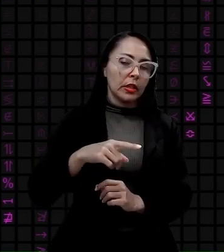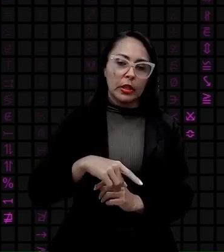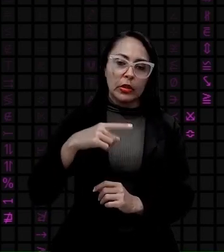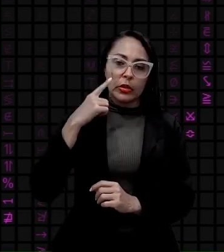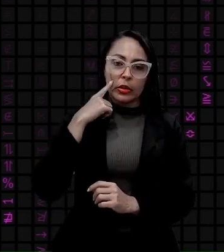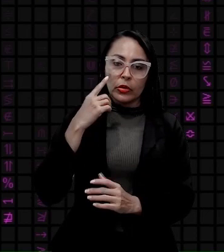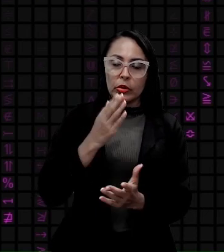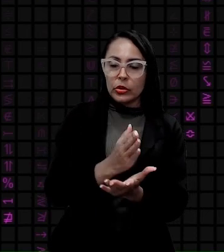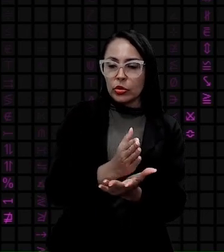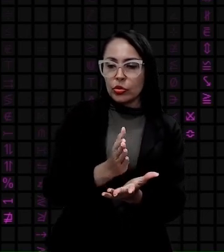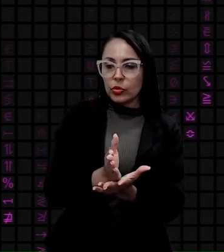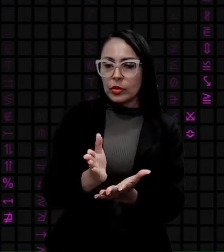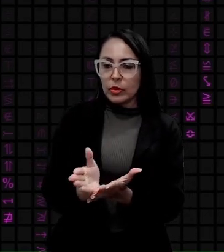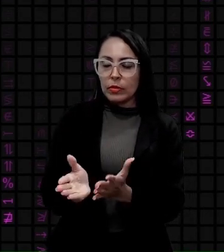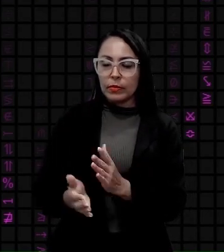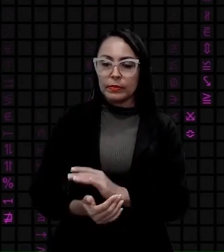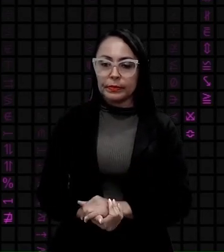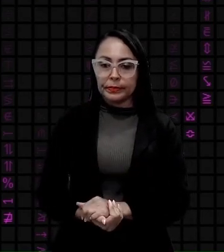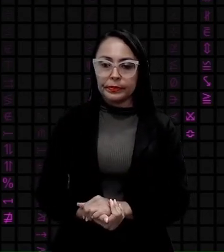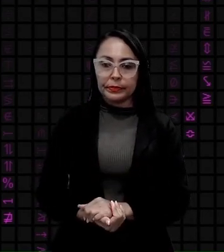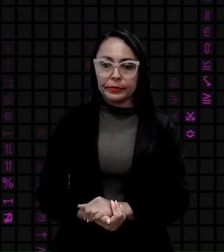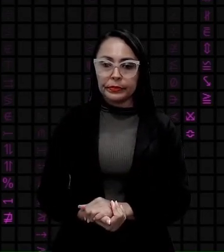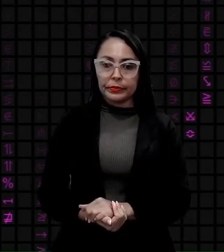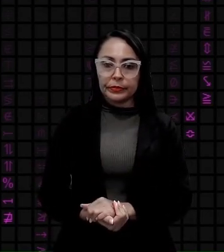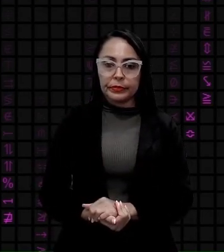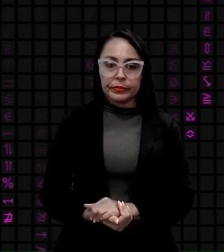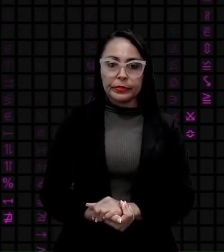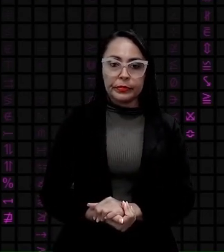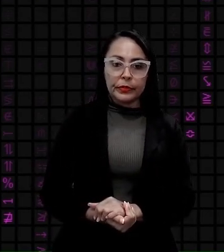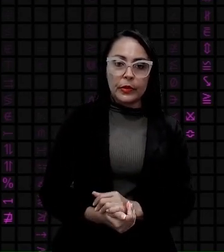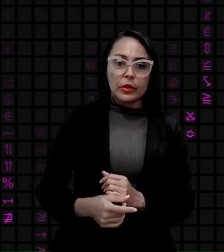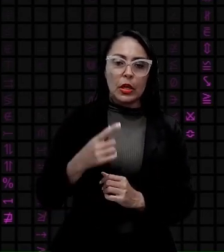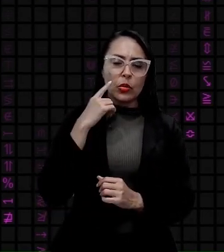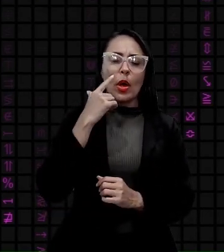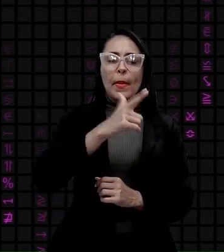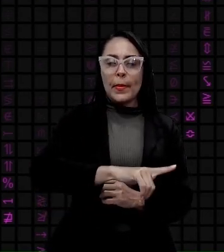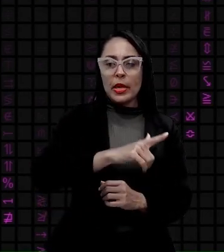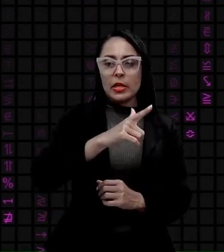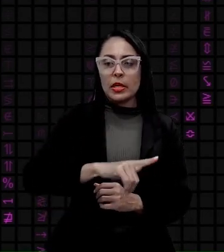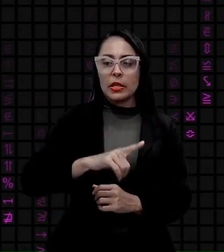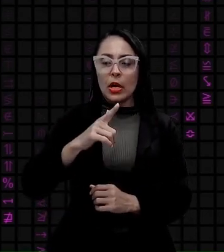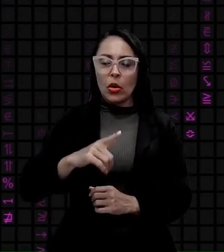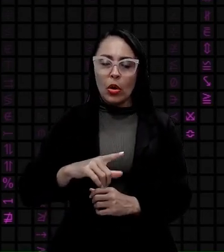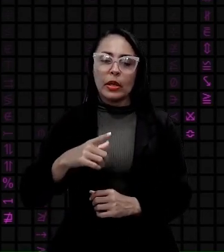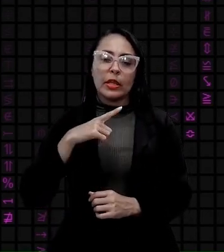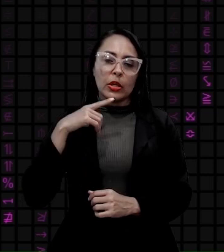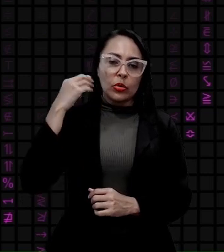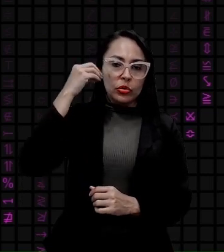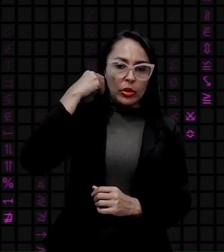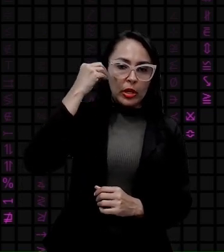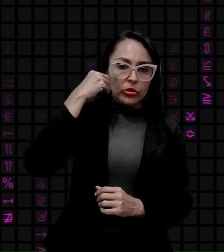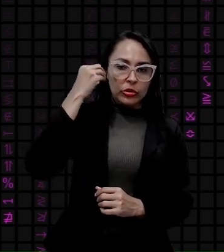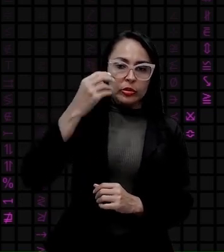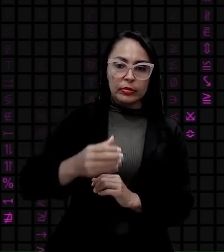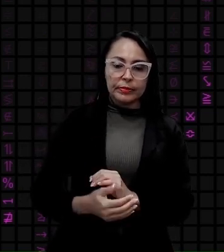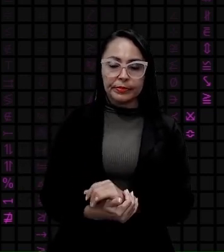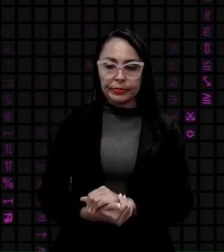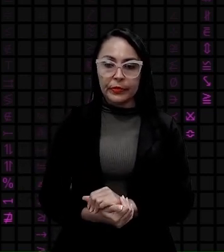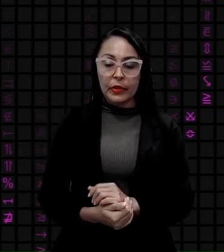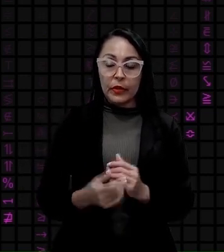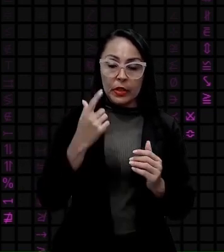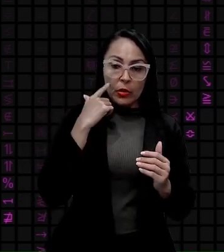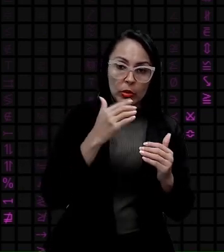instrução. No caso de um laço de repetição, eu também vou ter um teste condicional. Eu vou ter o início